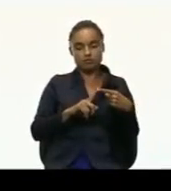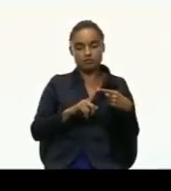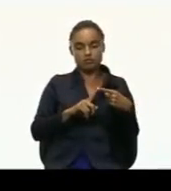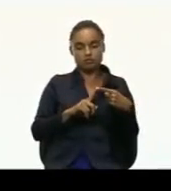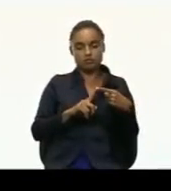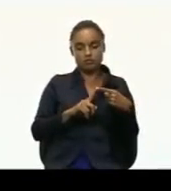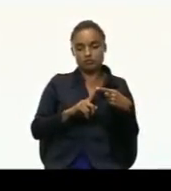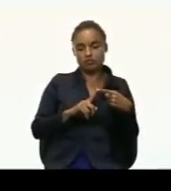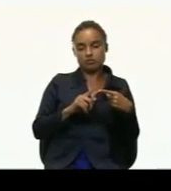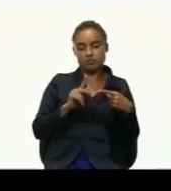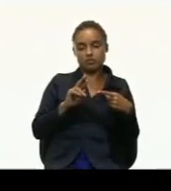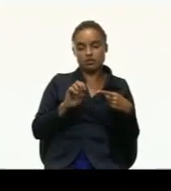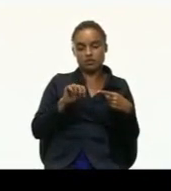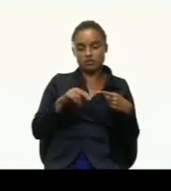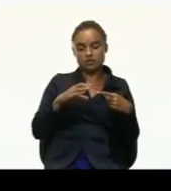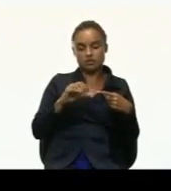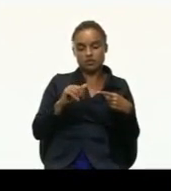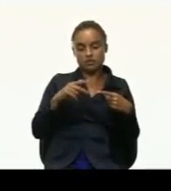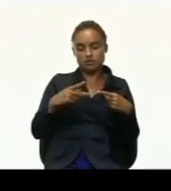Entrada.